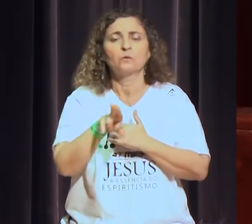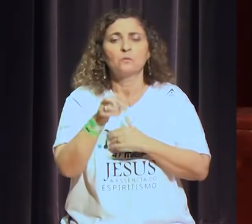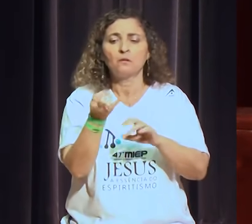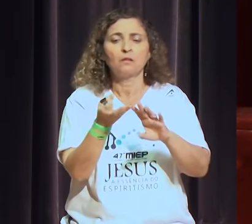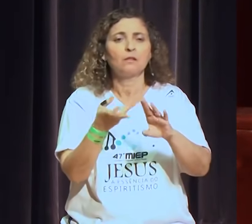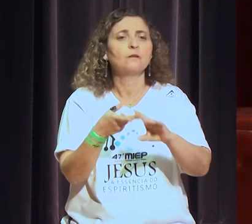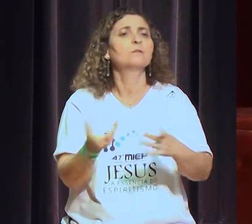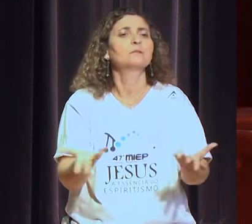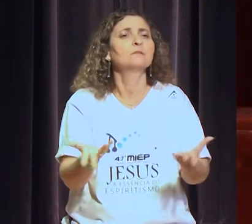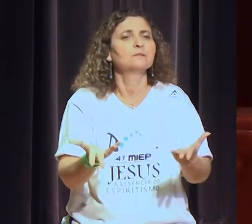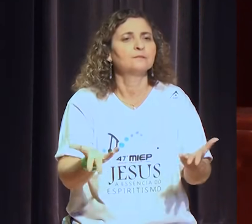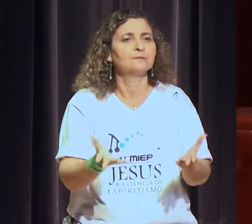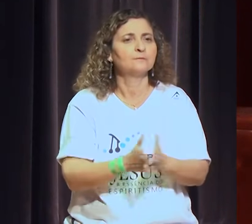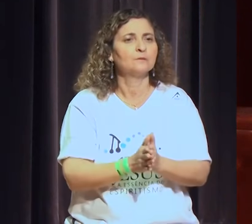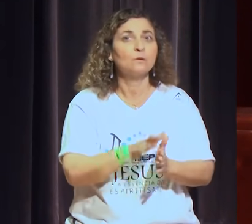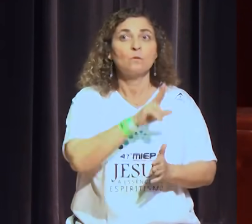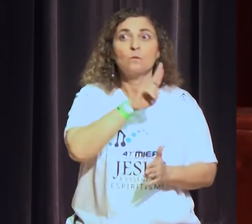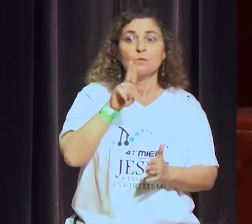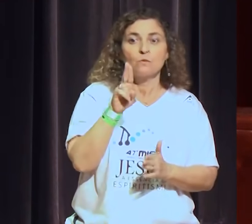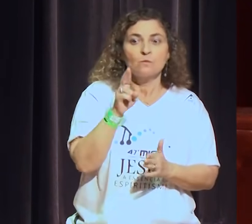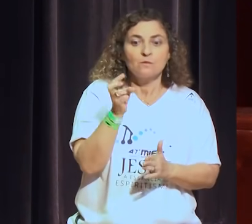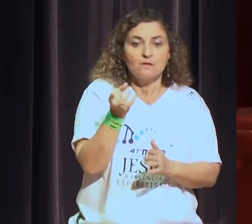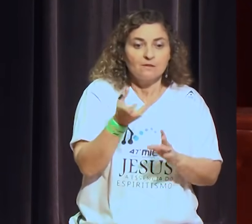Não perguntou quantos, nem quais.